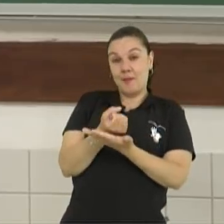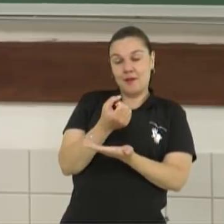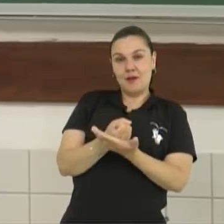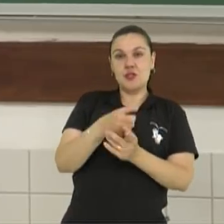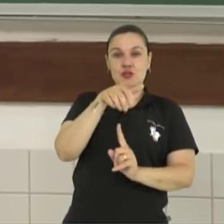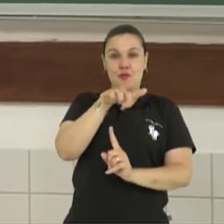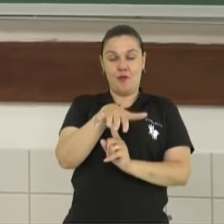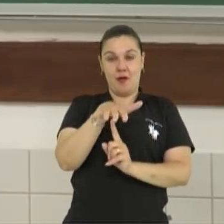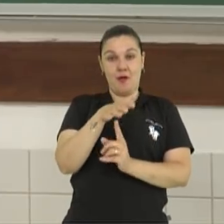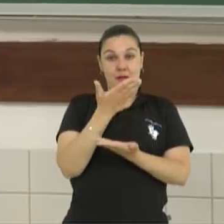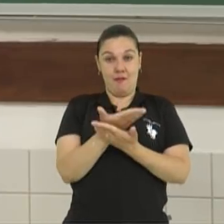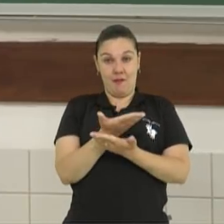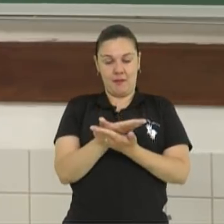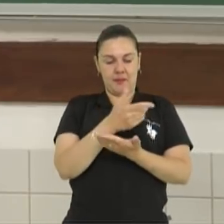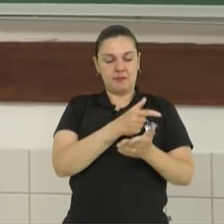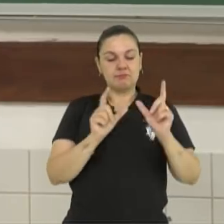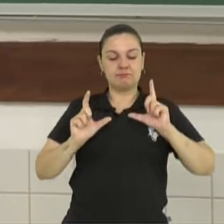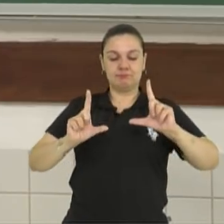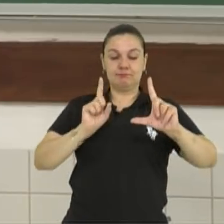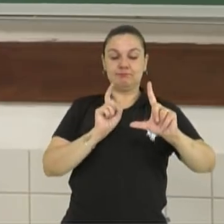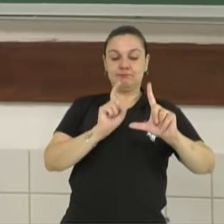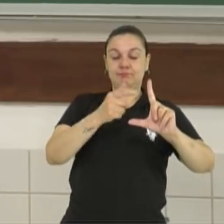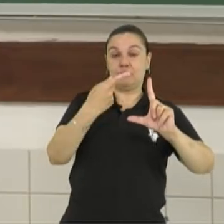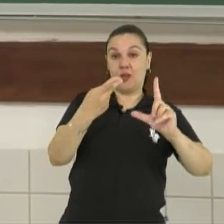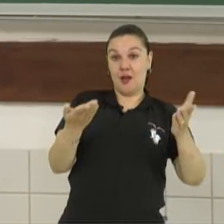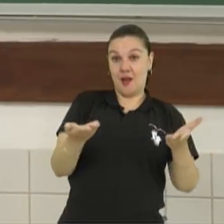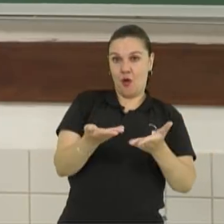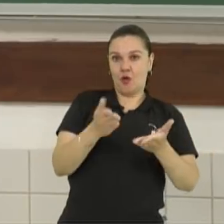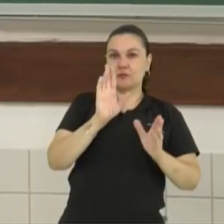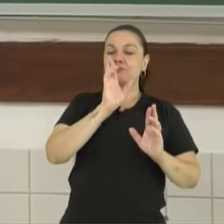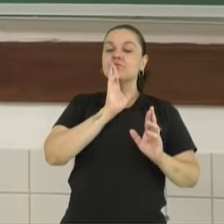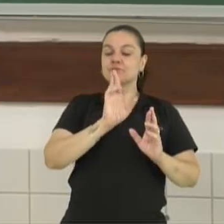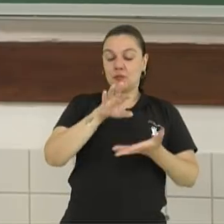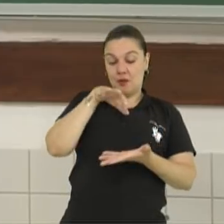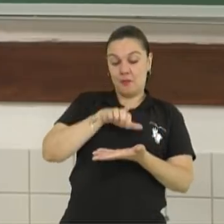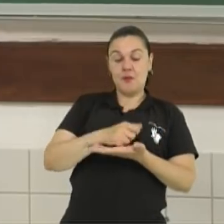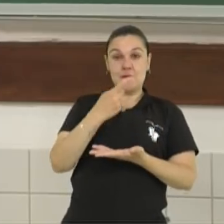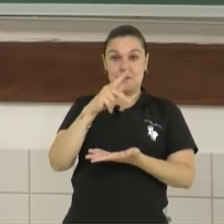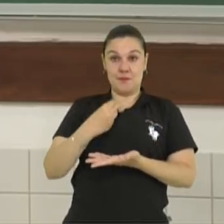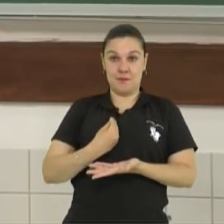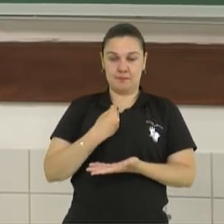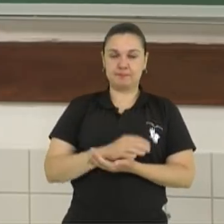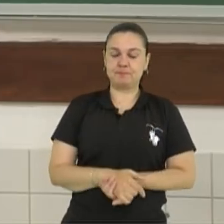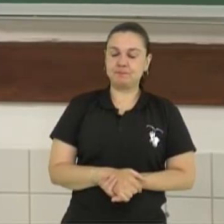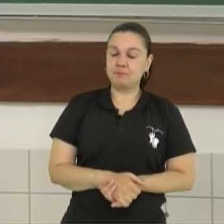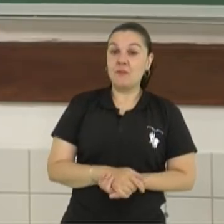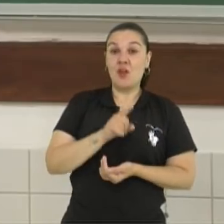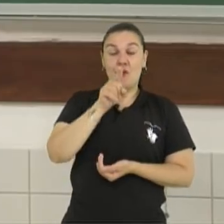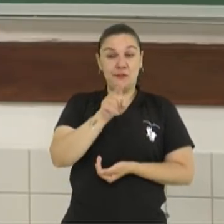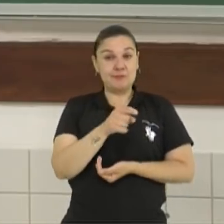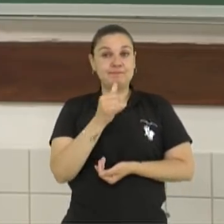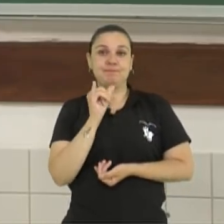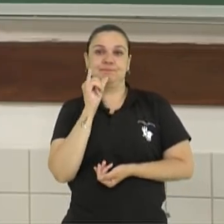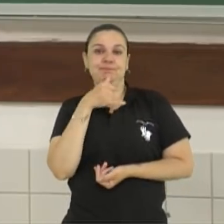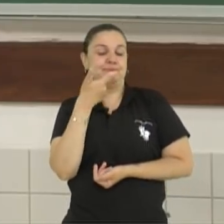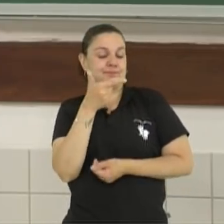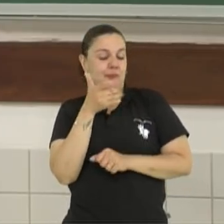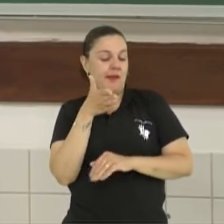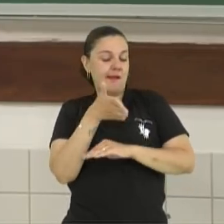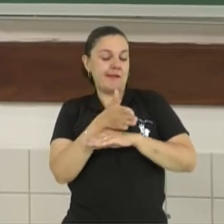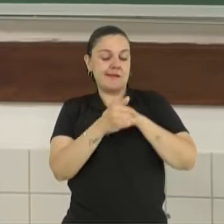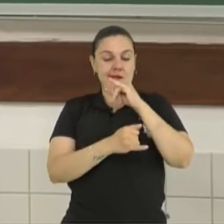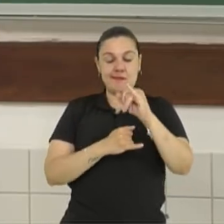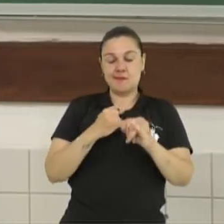Paraná, não deixa de clicar no formulário da aula de hoje, responder e garantir a sua presença. Quanto você, estudante, que por